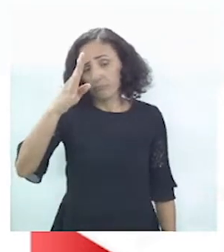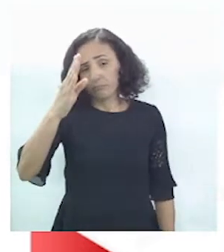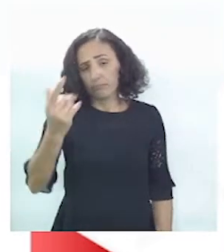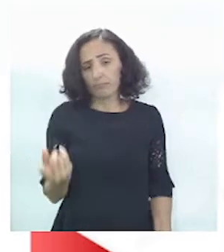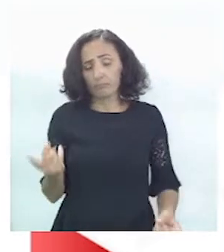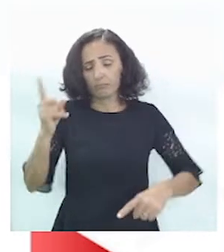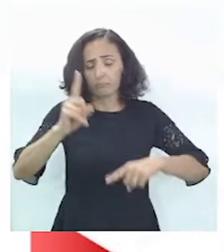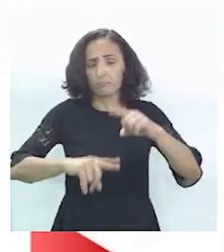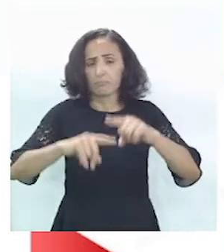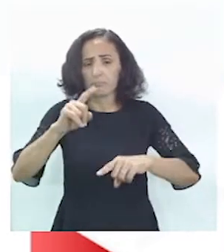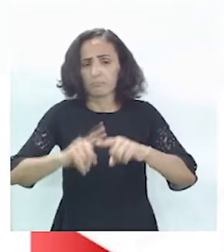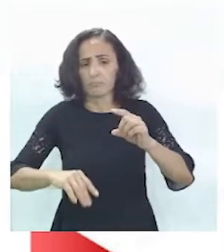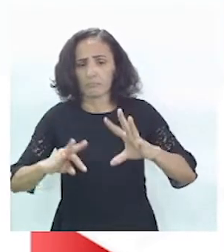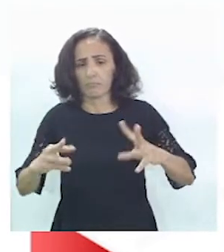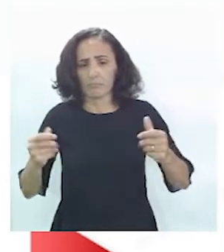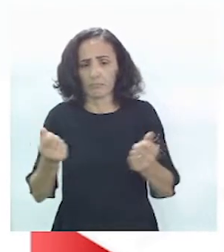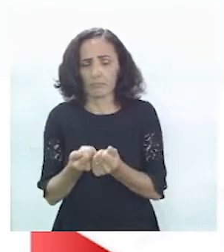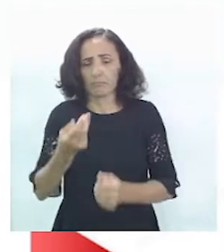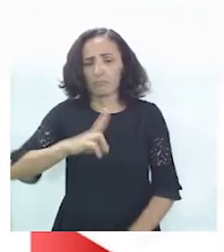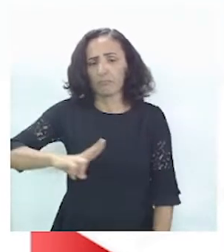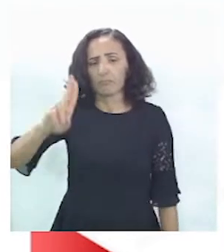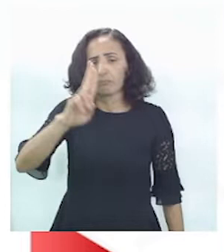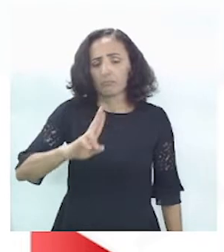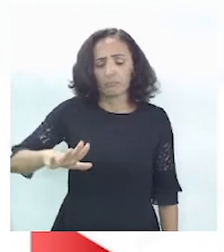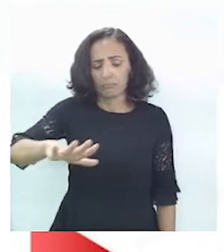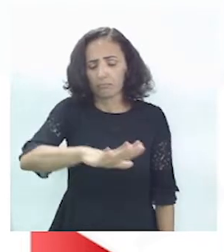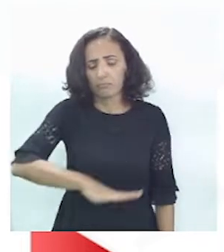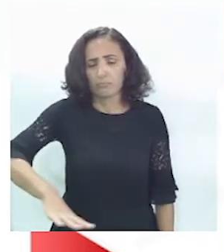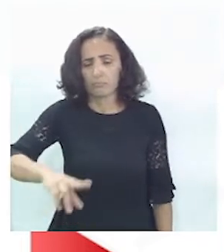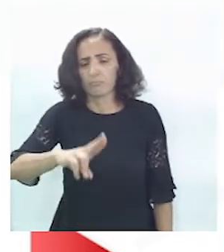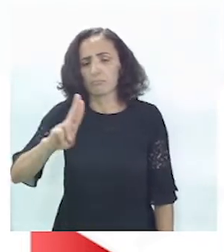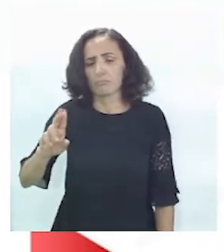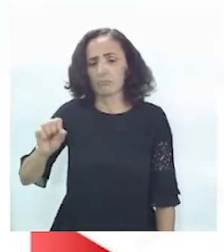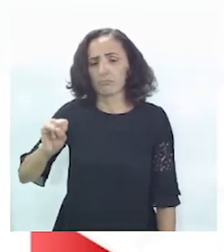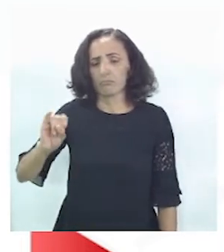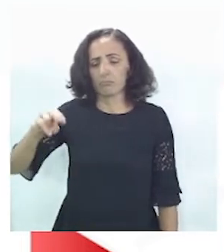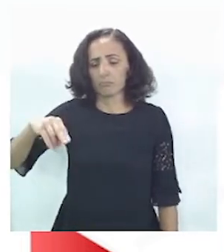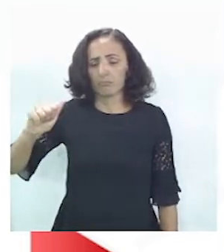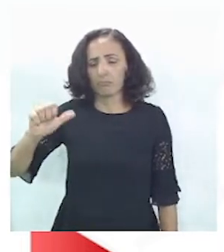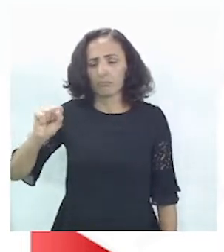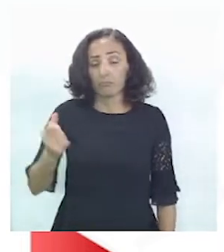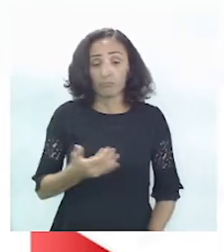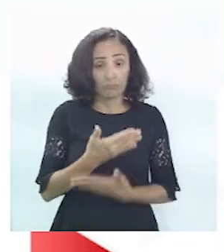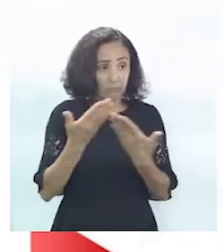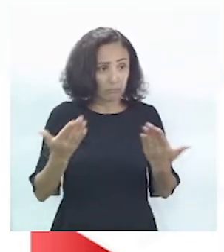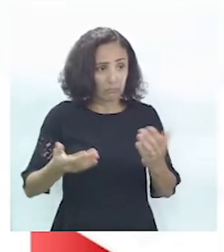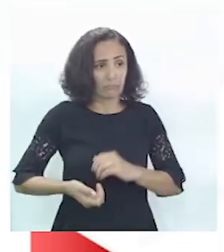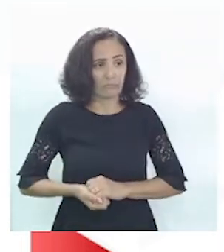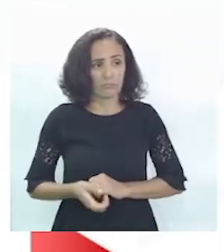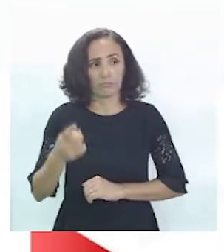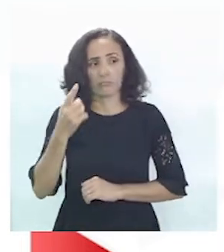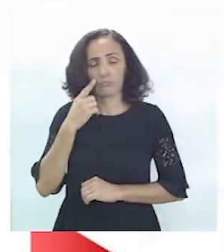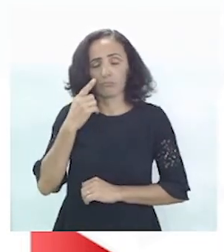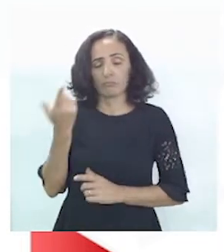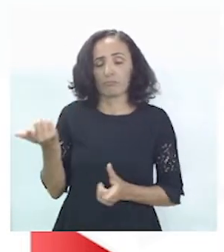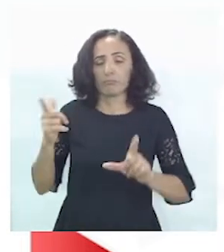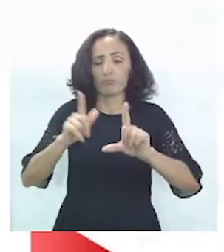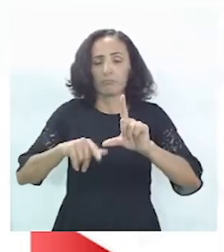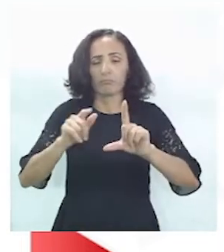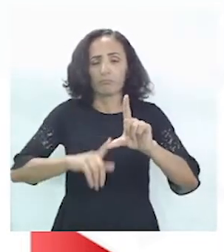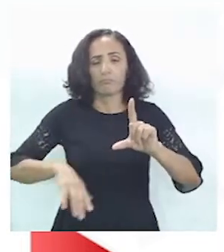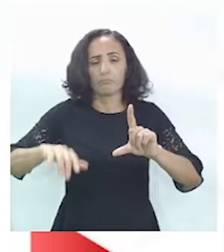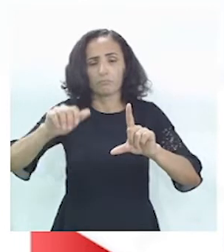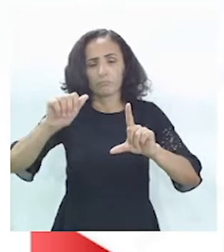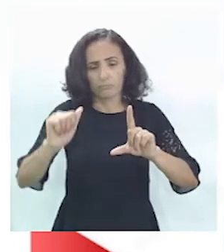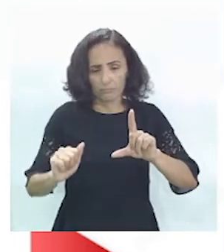combustível fóssil utilizado em uma usina termoelétrica? Para isso, temos aí a alternativa A,